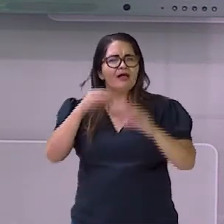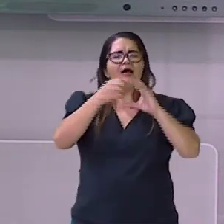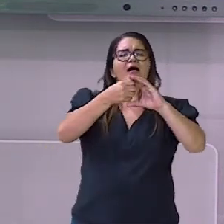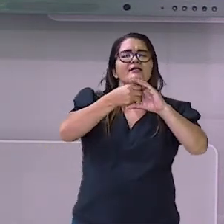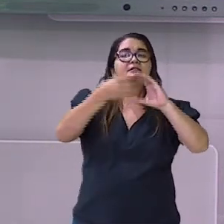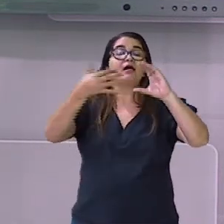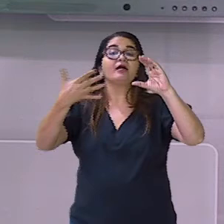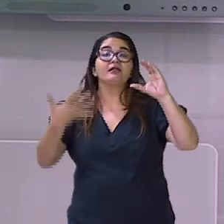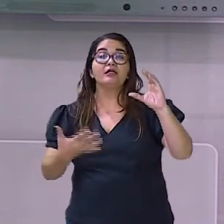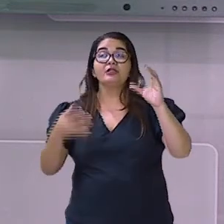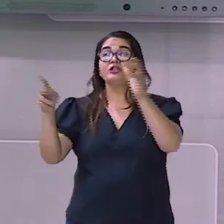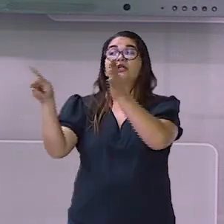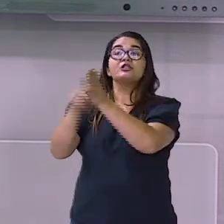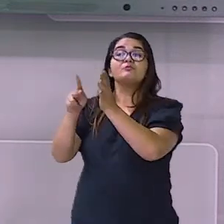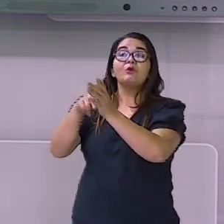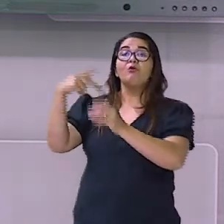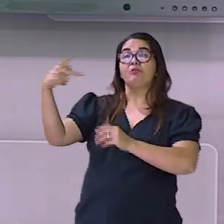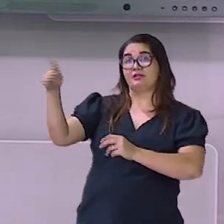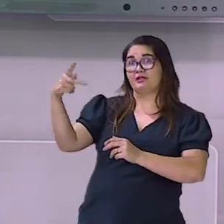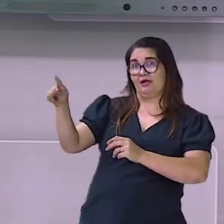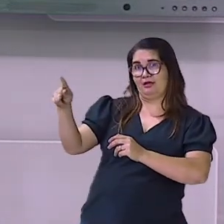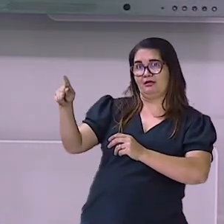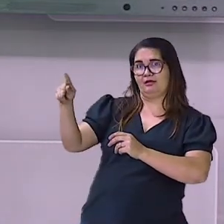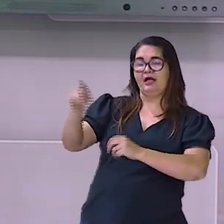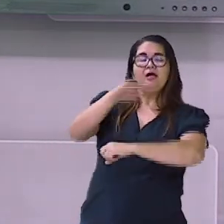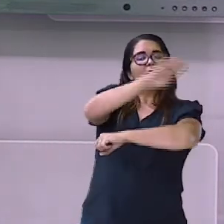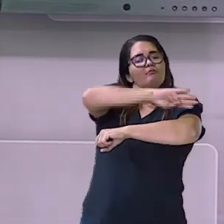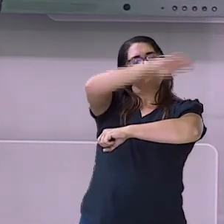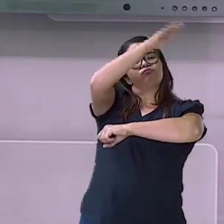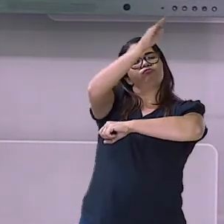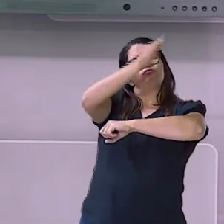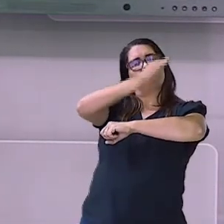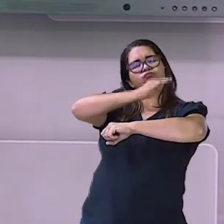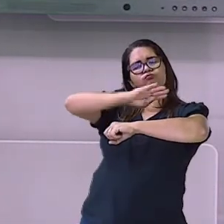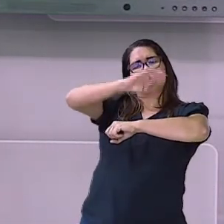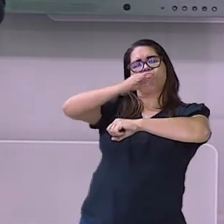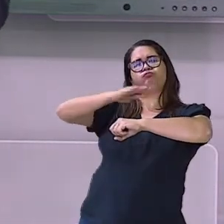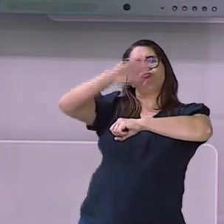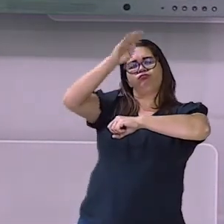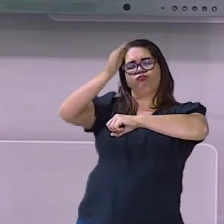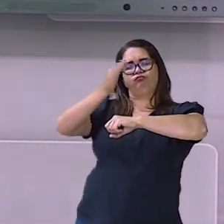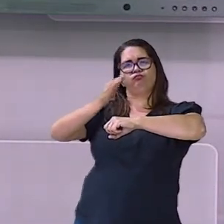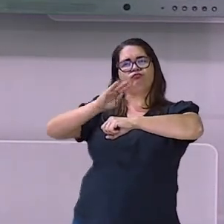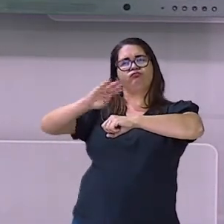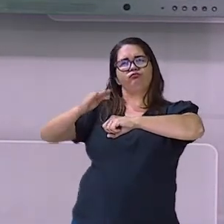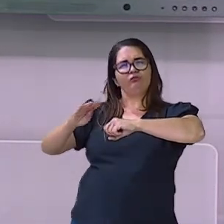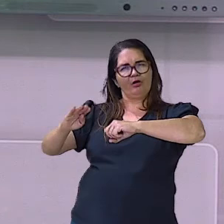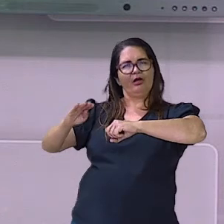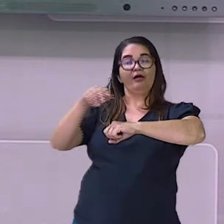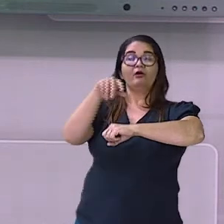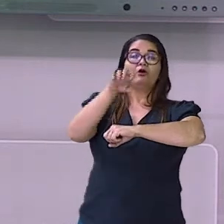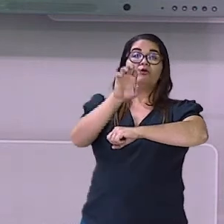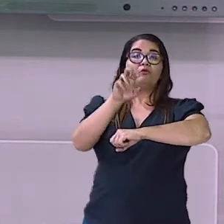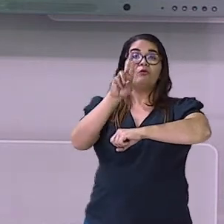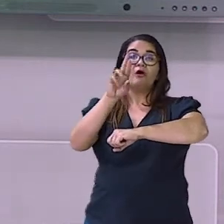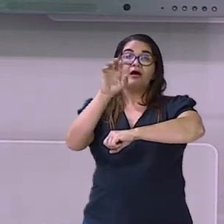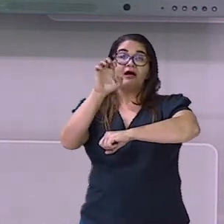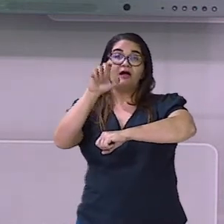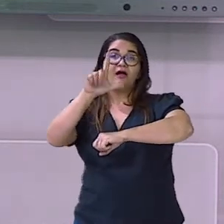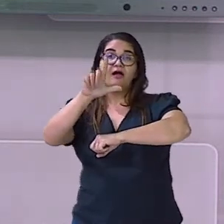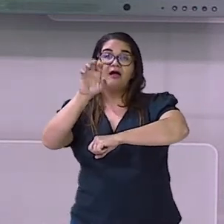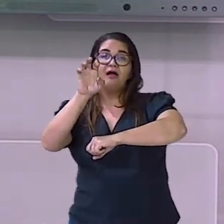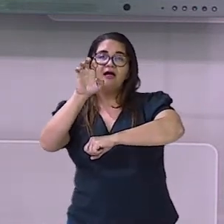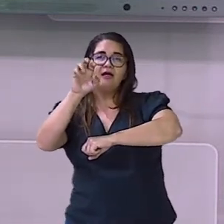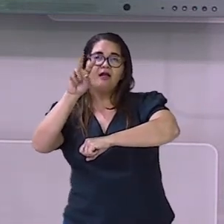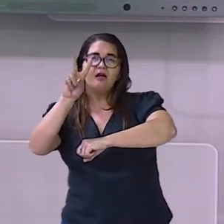Norte, certo? E quando eu falo isso, quando você vai estudar o relevo especificamente do Brasil, você vê